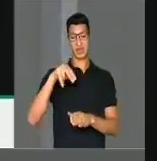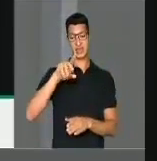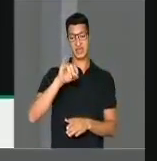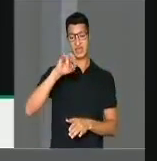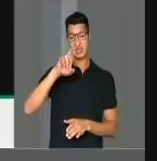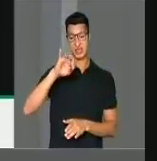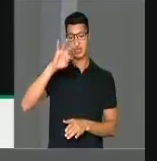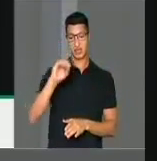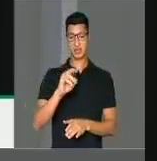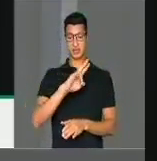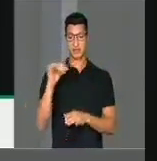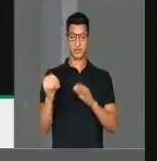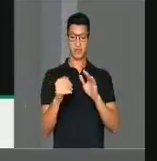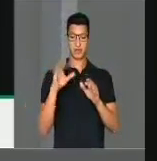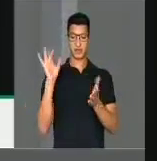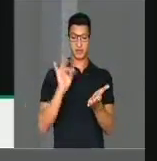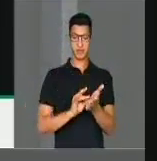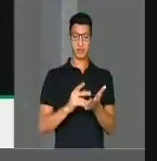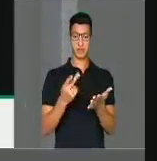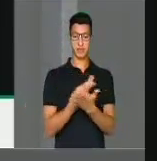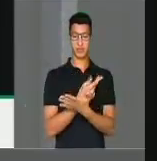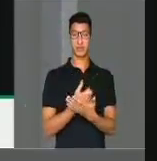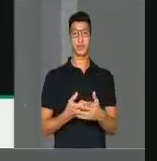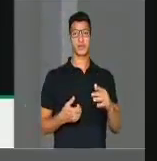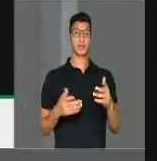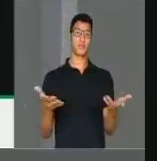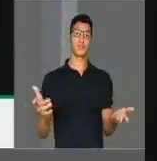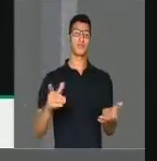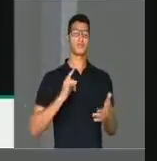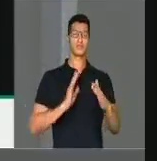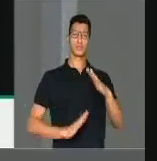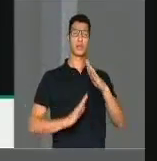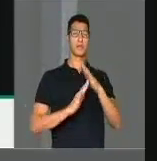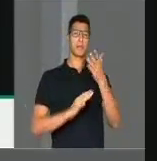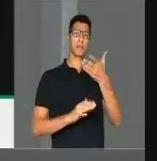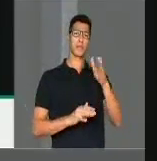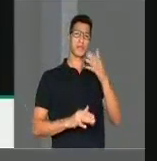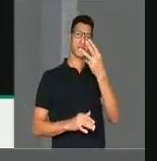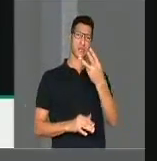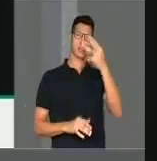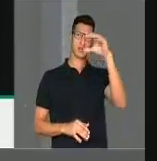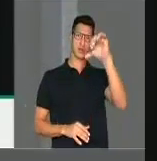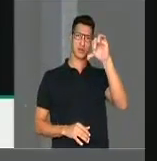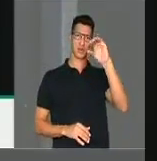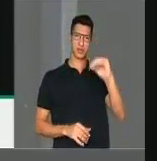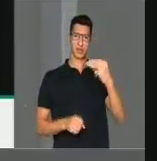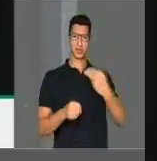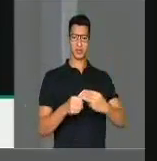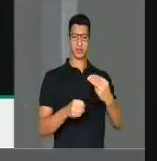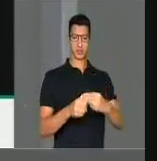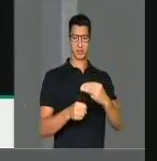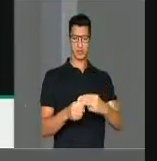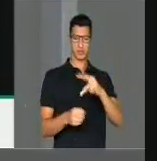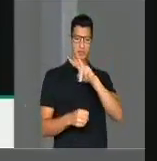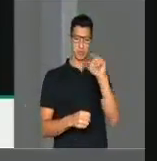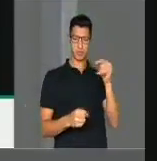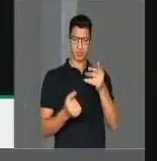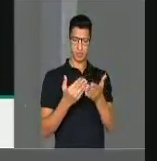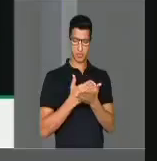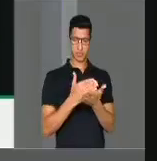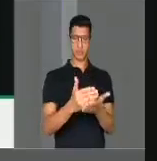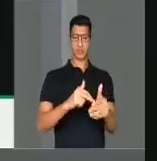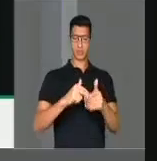benefícios indiretos que a transposição irá oficializar. Atingindo cerca de 390 municípios,